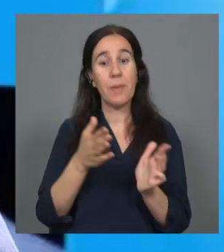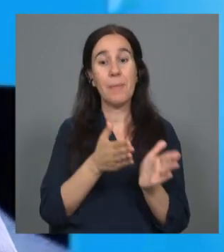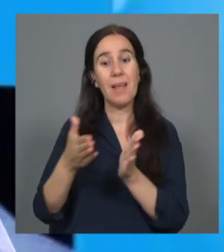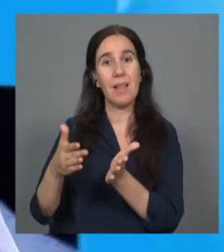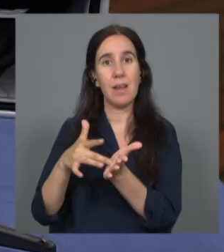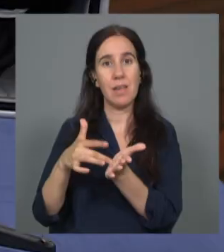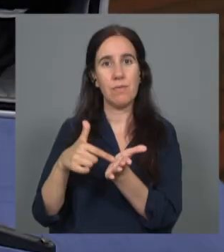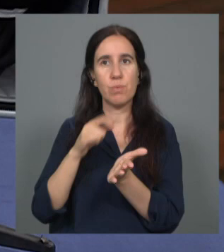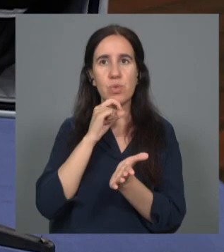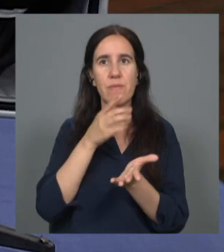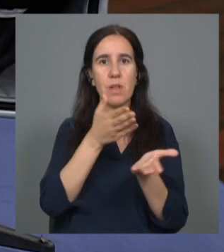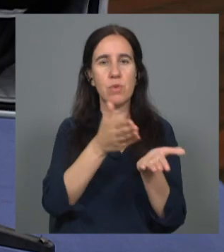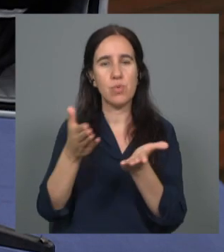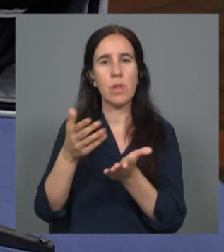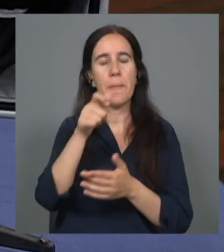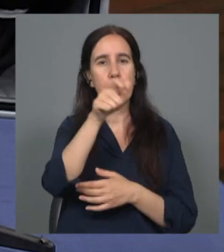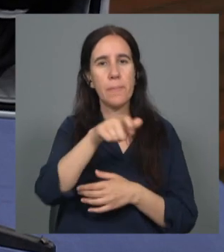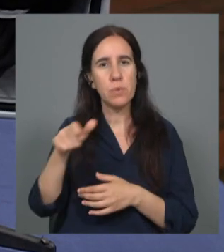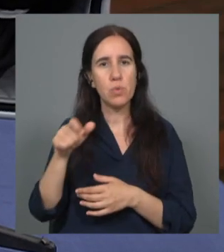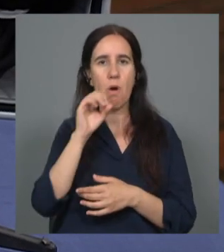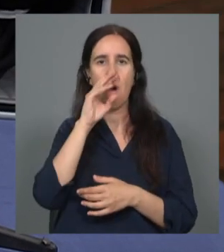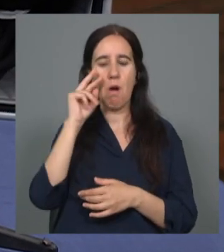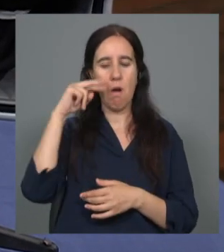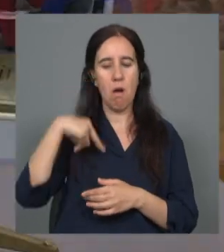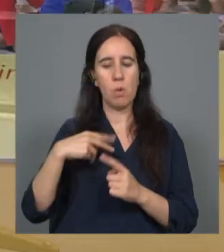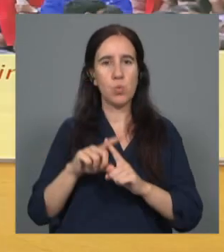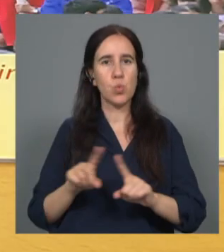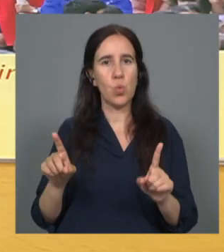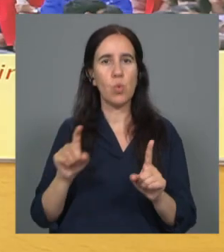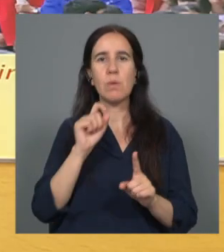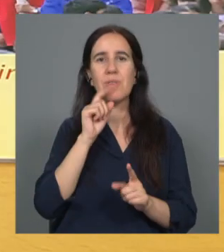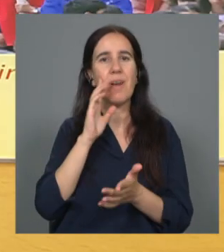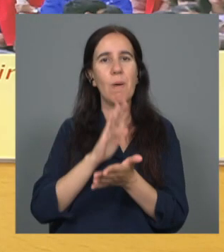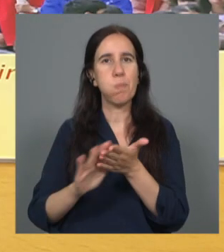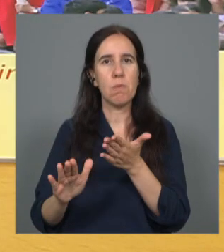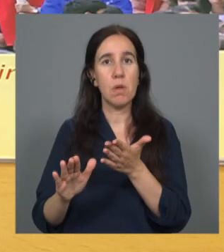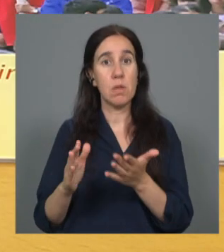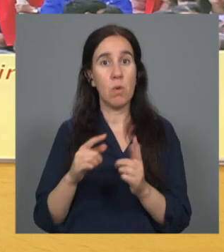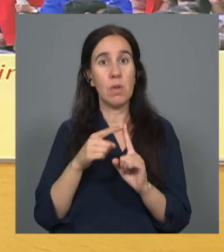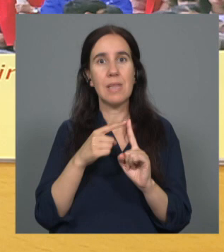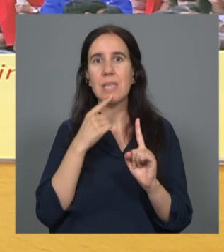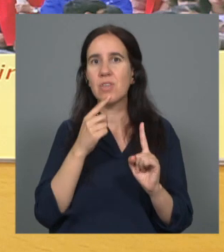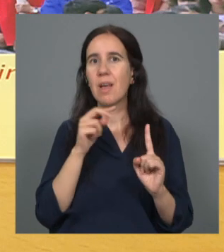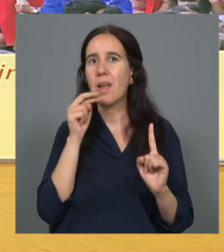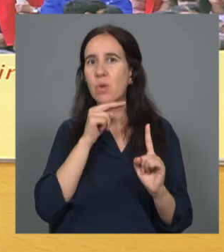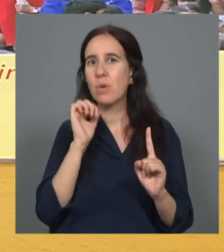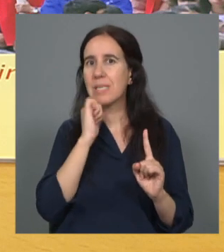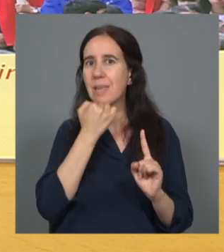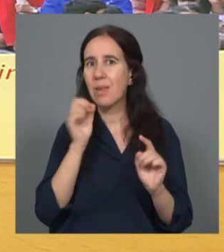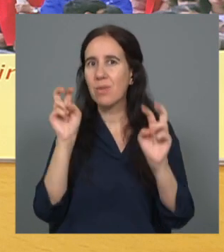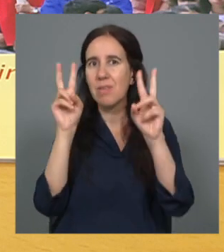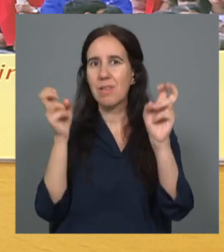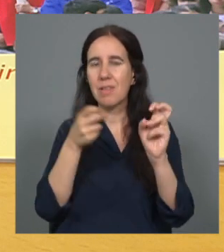talvez ajude essas pessoas a descobrir uma outra faceta que se calhar é desconhecida. Por isso, António Secreto, o título do